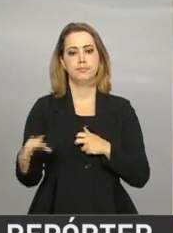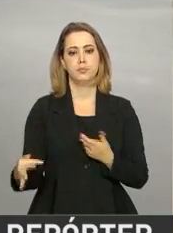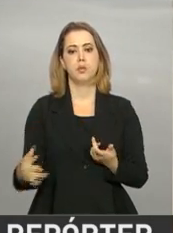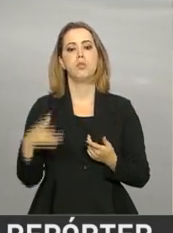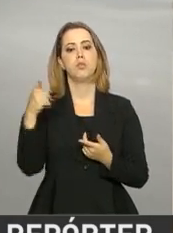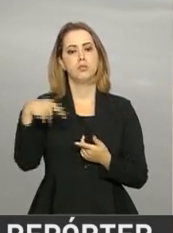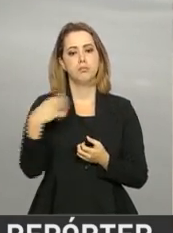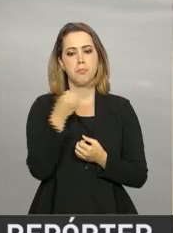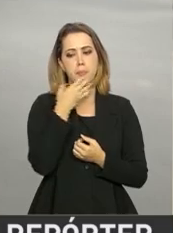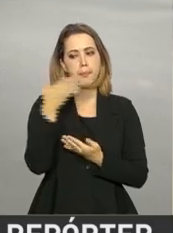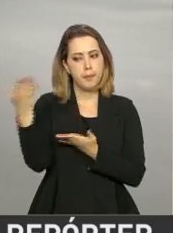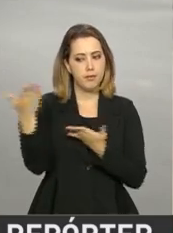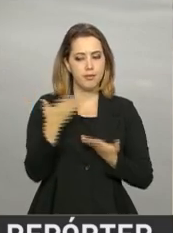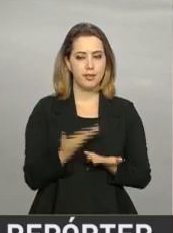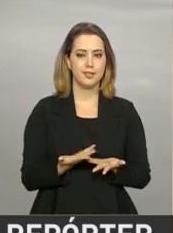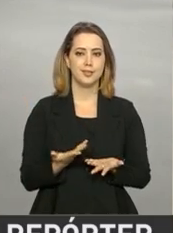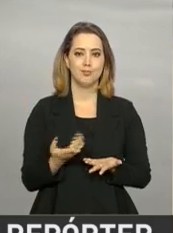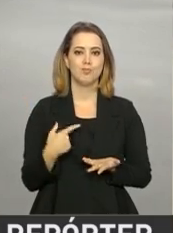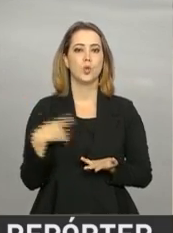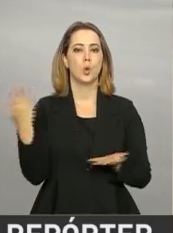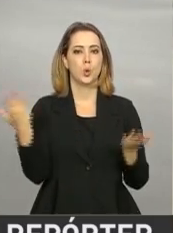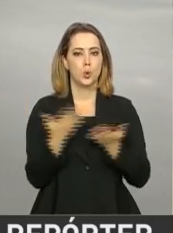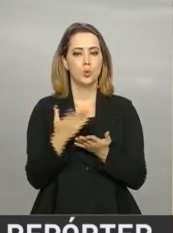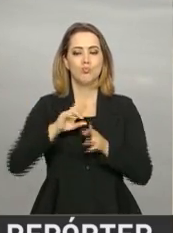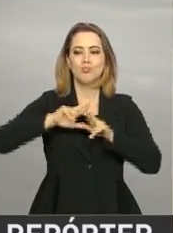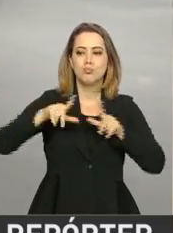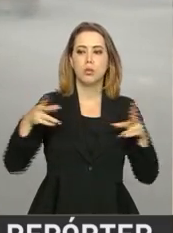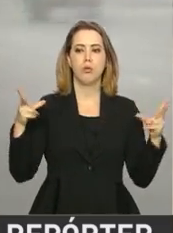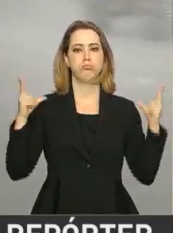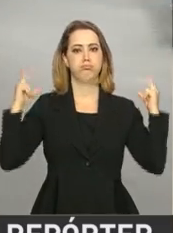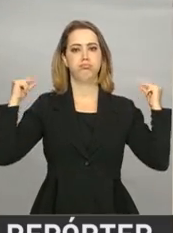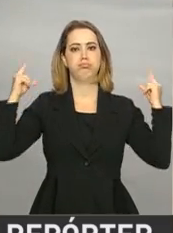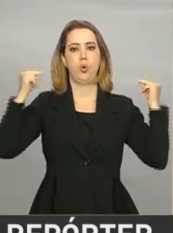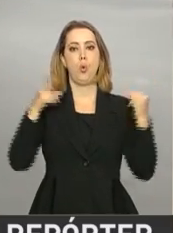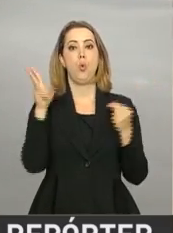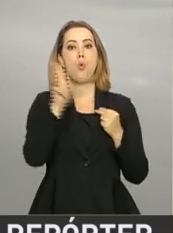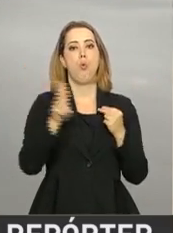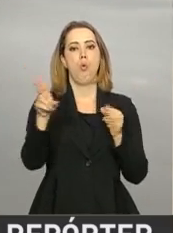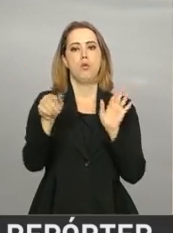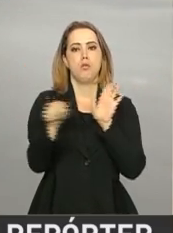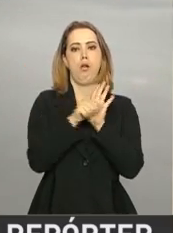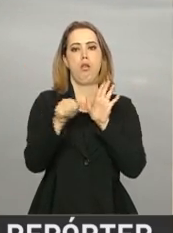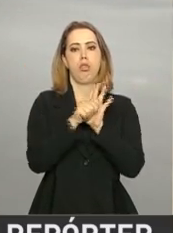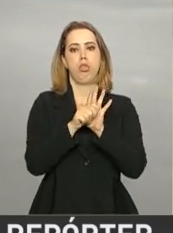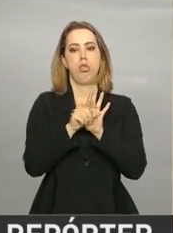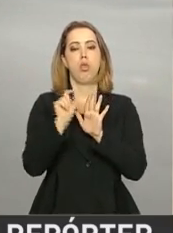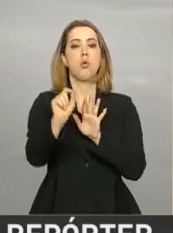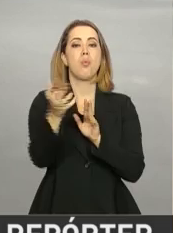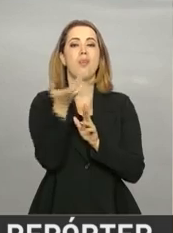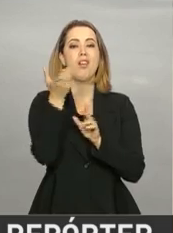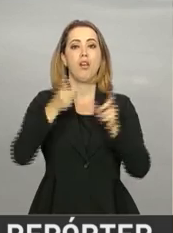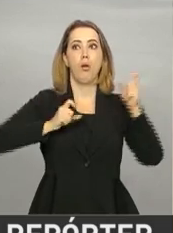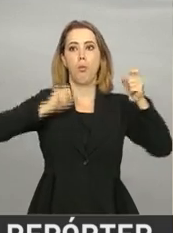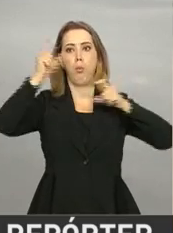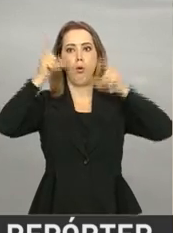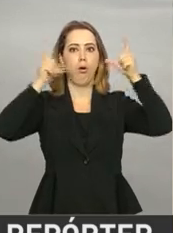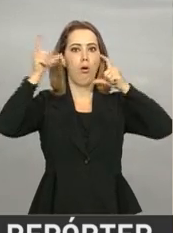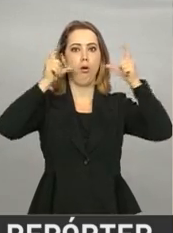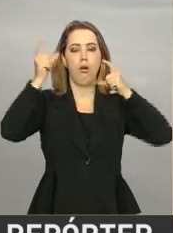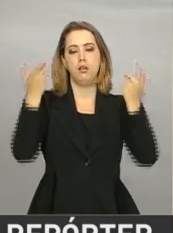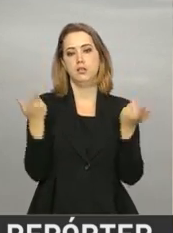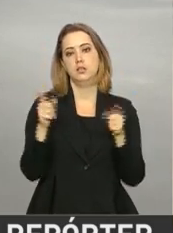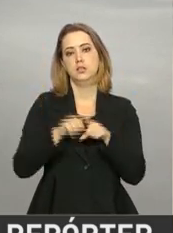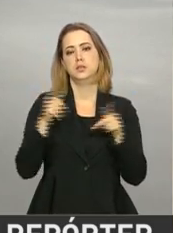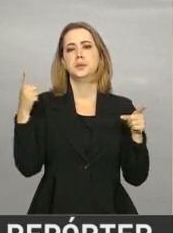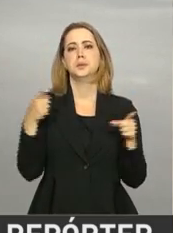bem-vinda. Hoje, muitos motoristas fazem uso de droga por conta de achar que vai manter-se mais tempo acordado, vai conseguir dirigir